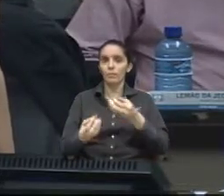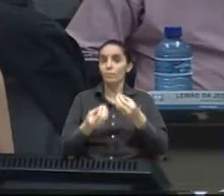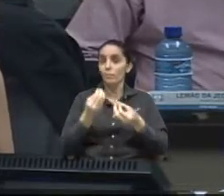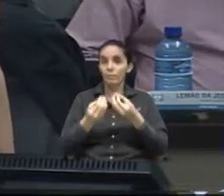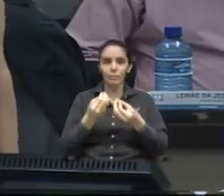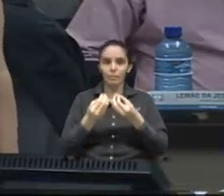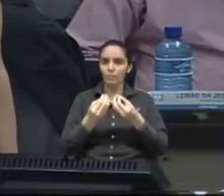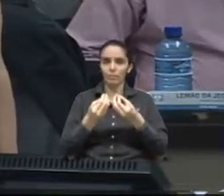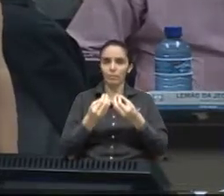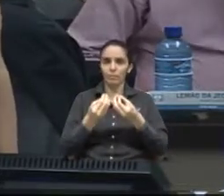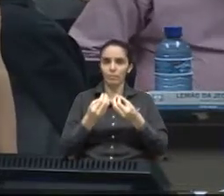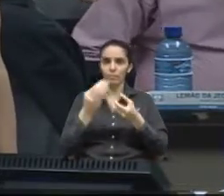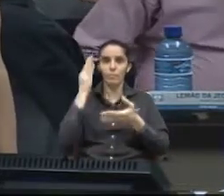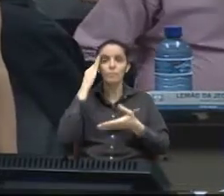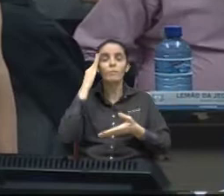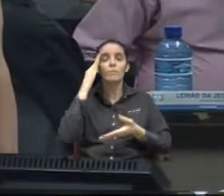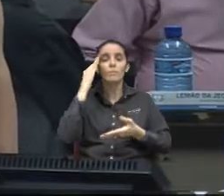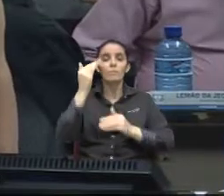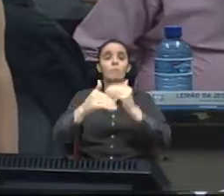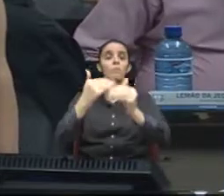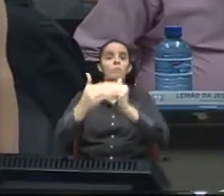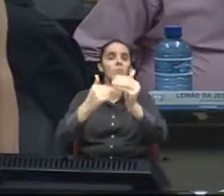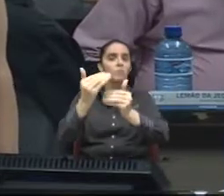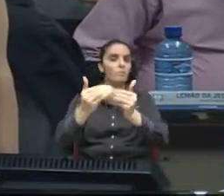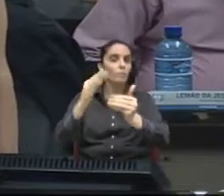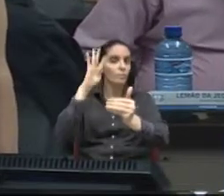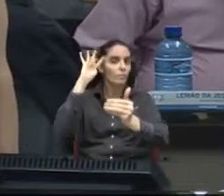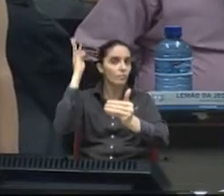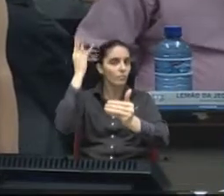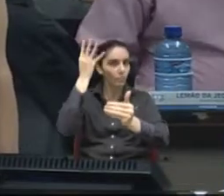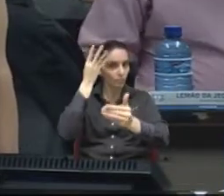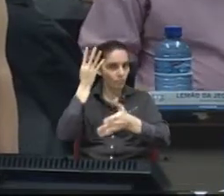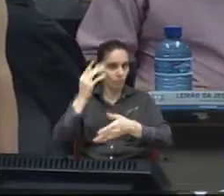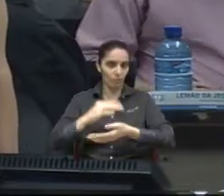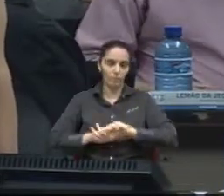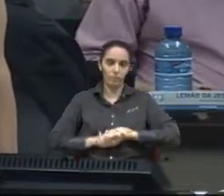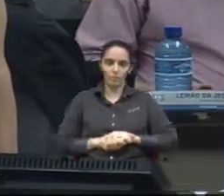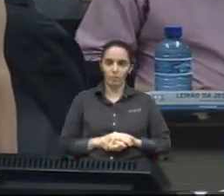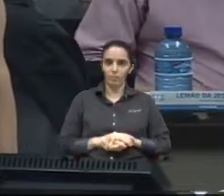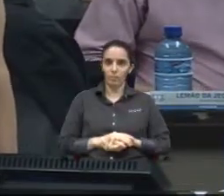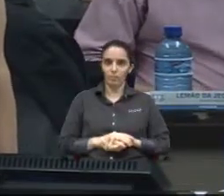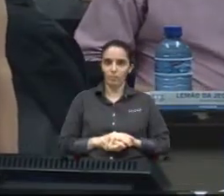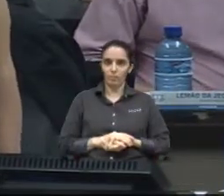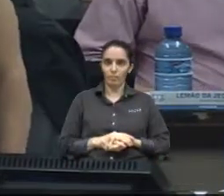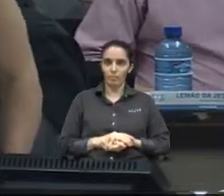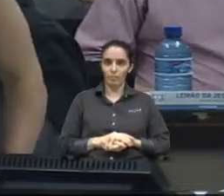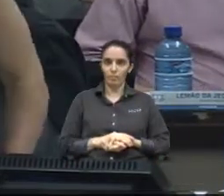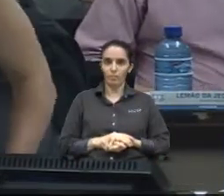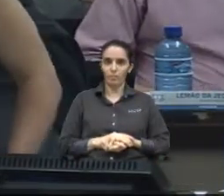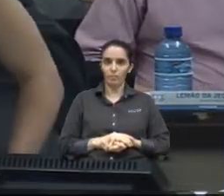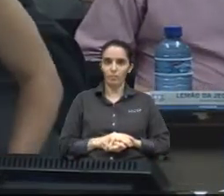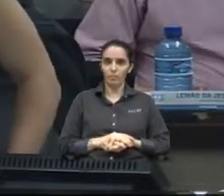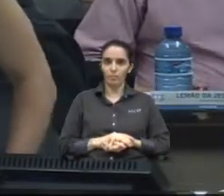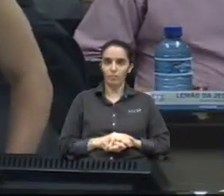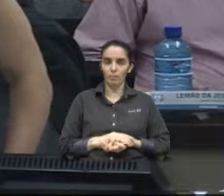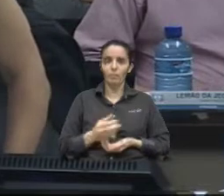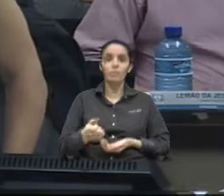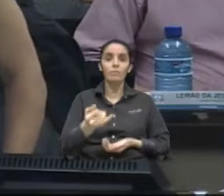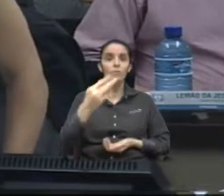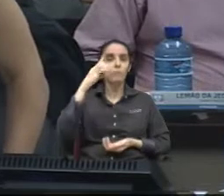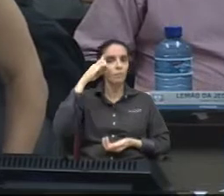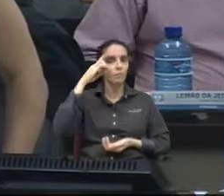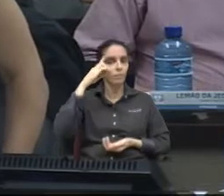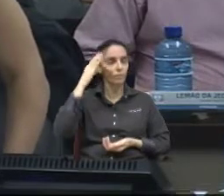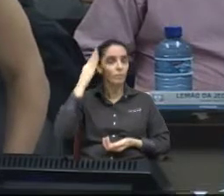noção alguma de quando pode se resolver. Dentro de alguns dias, nós teremos o quê? A manutenção da